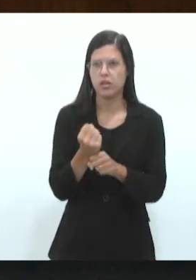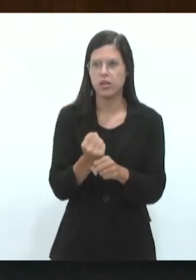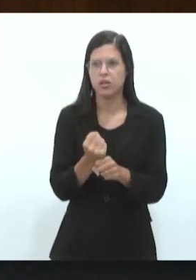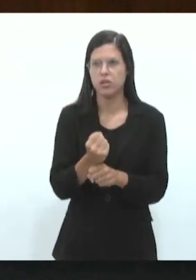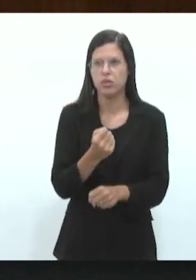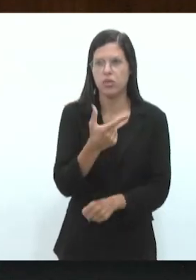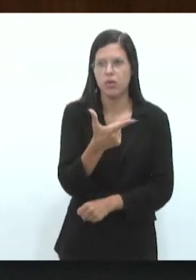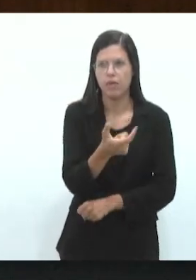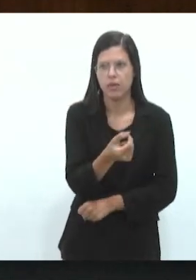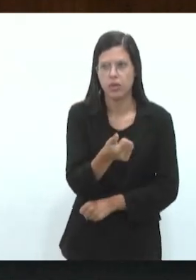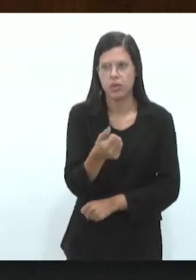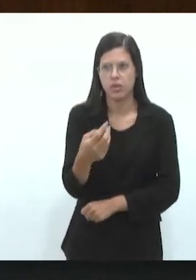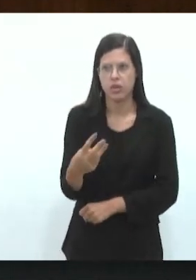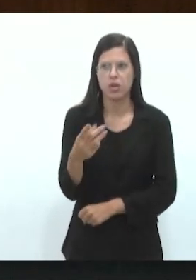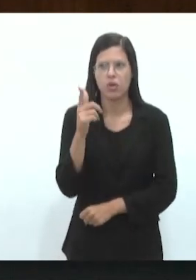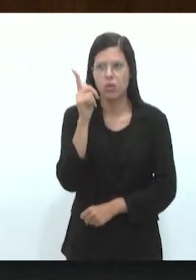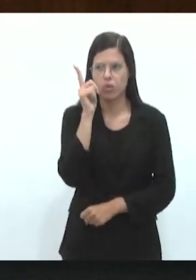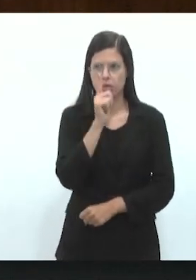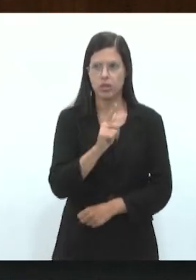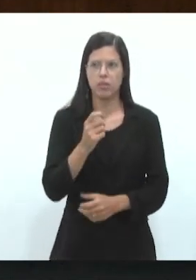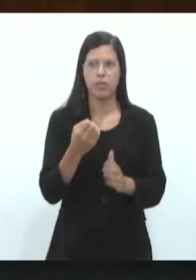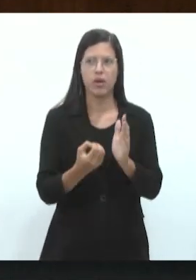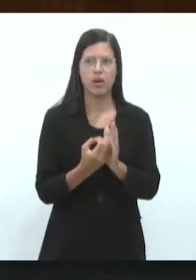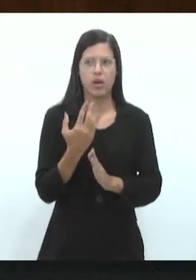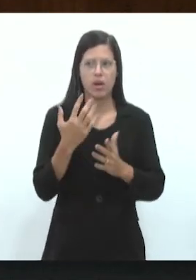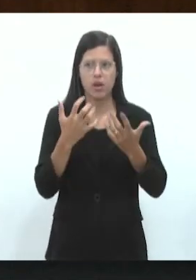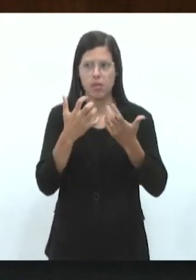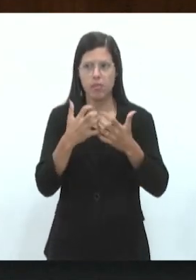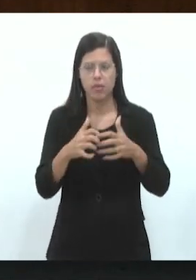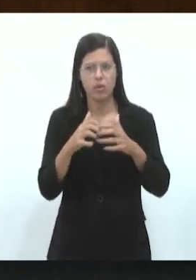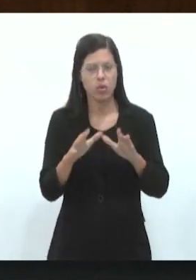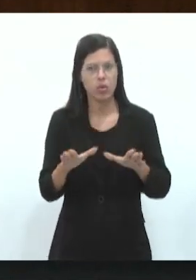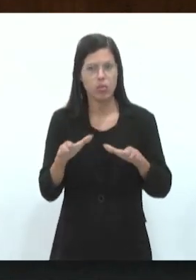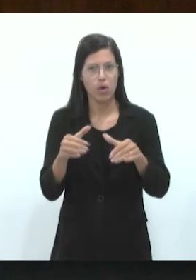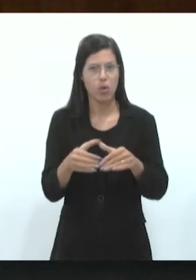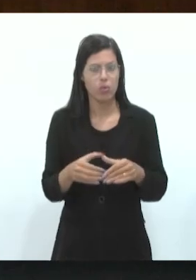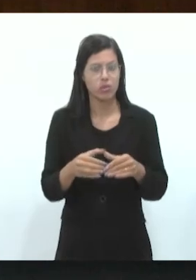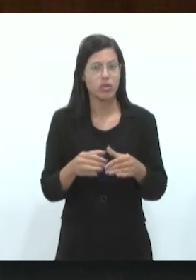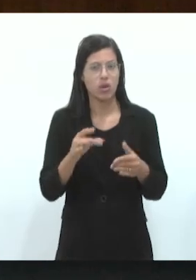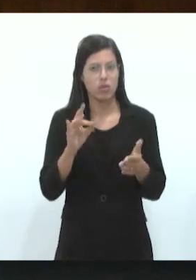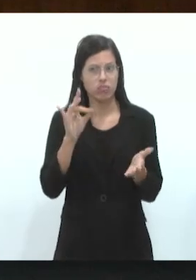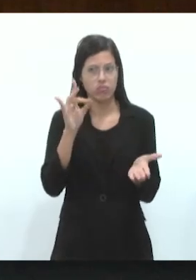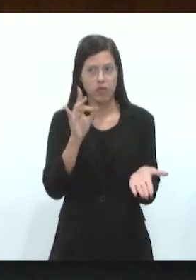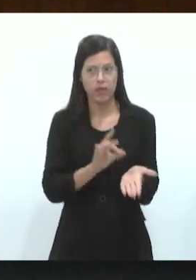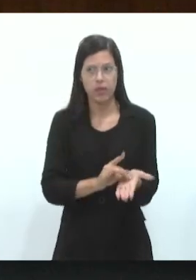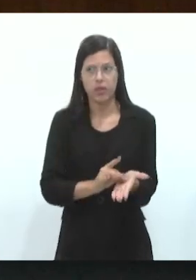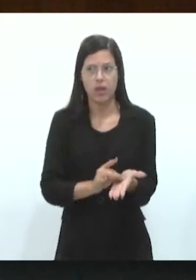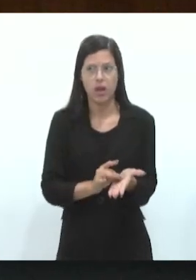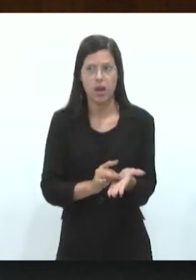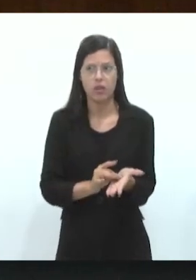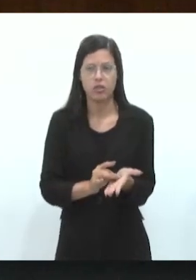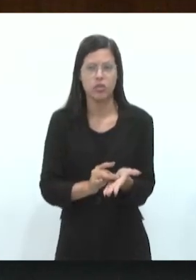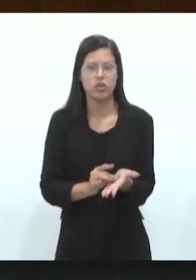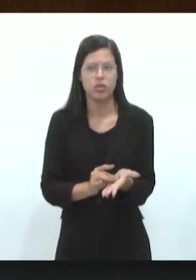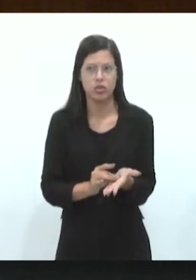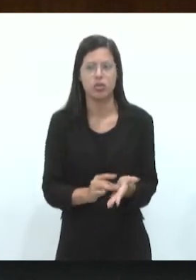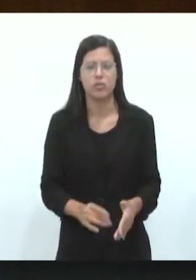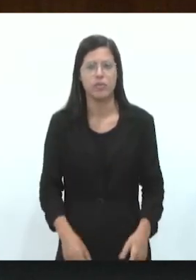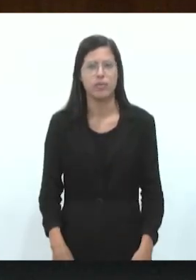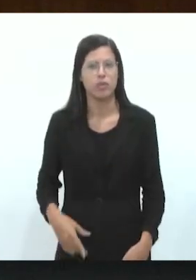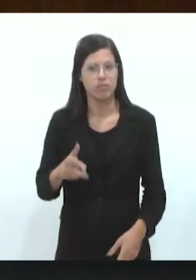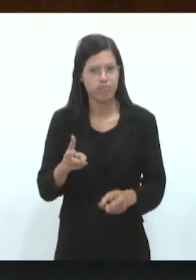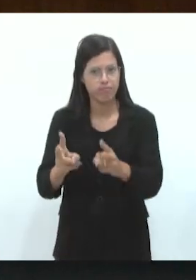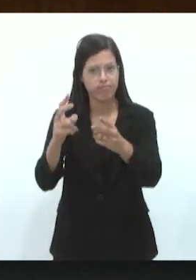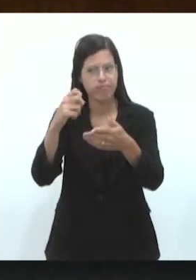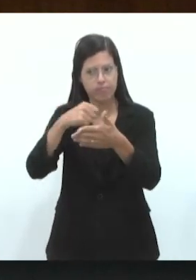2013, conseguimos criar em Petrópolis uma Comissão Municipal da Verdade. Eu fiz parte, não tinha mandato ainda, mas sempre fui militante por memória, verdade